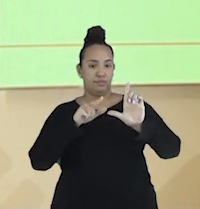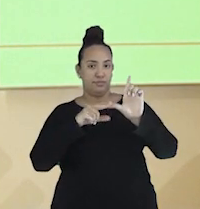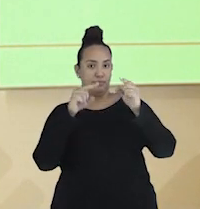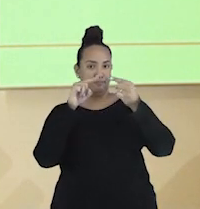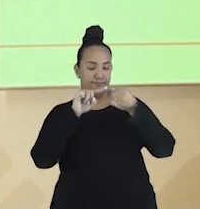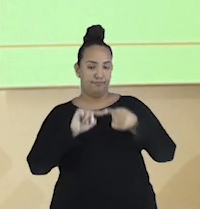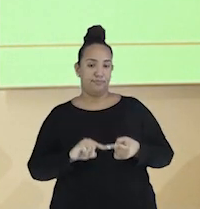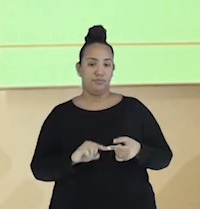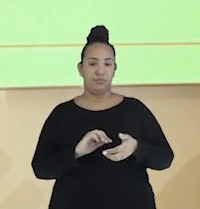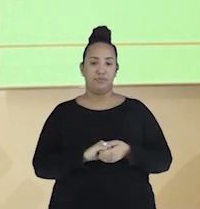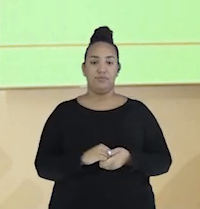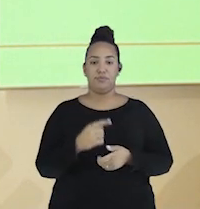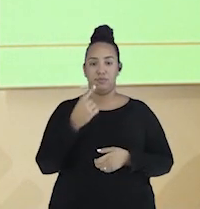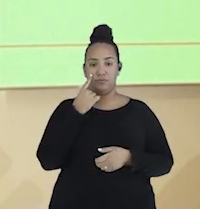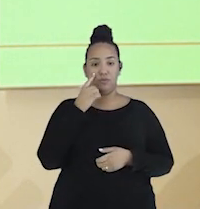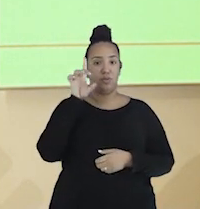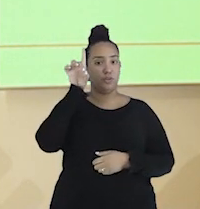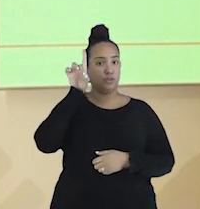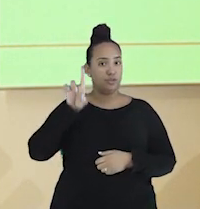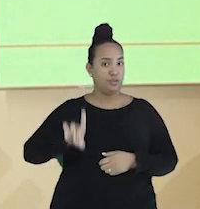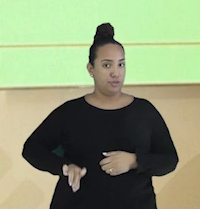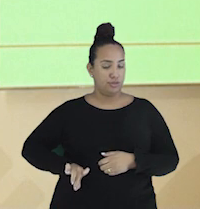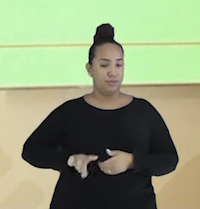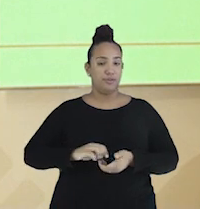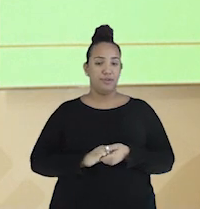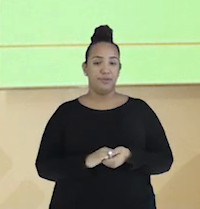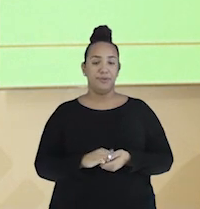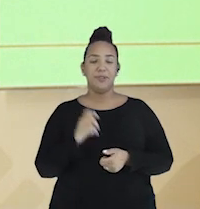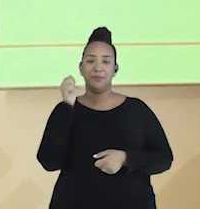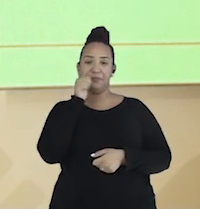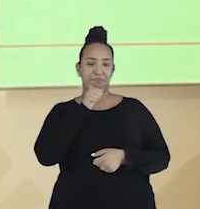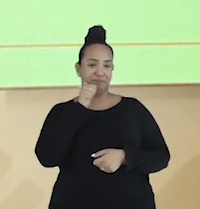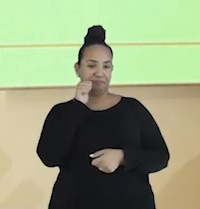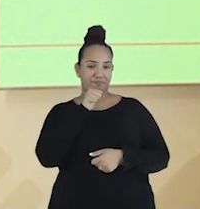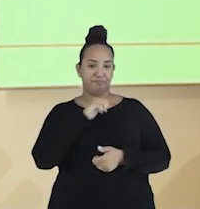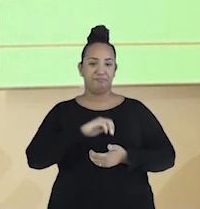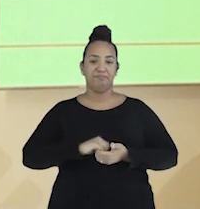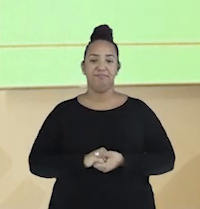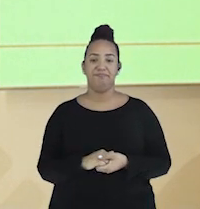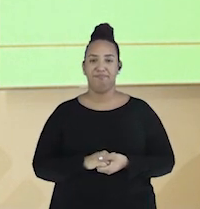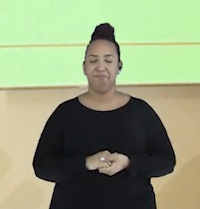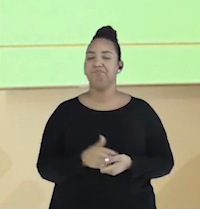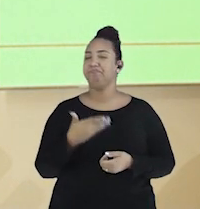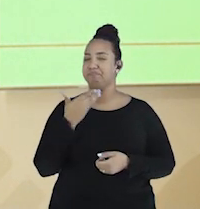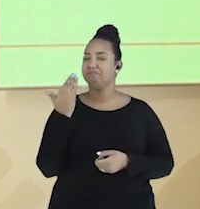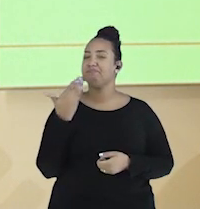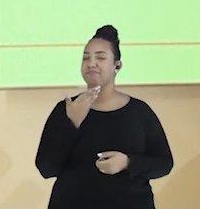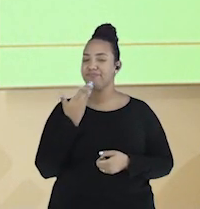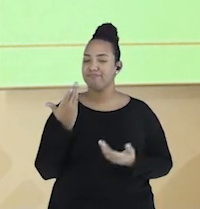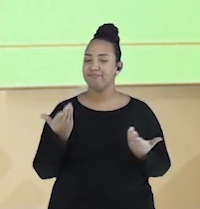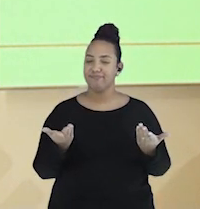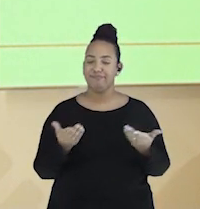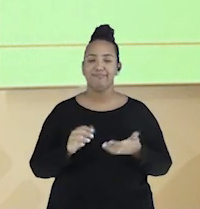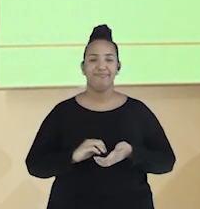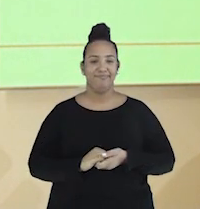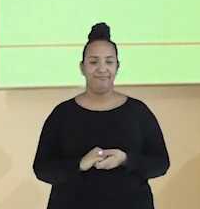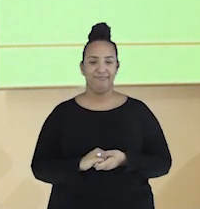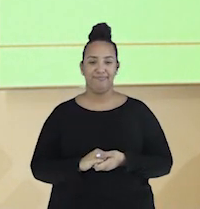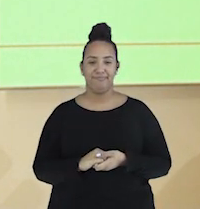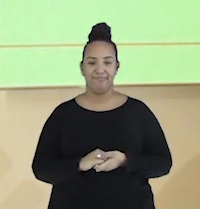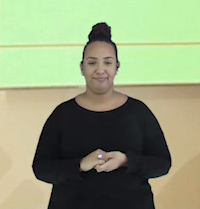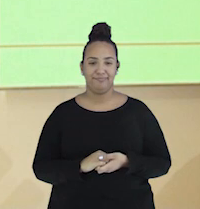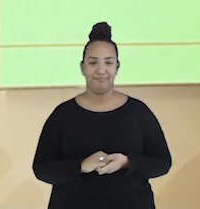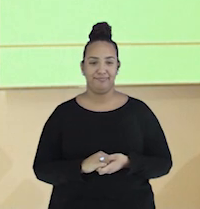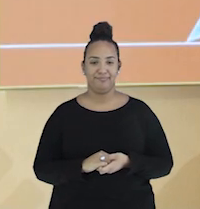letras correspondentes, são direitos e mulheres. Tava bem fácil, né?